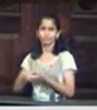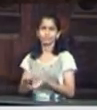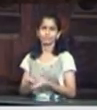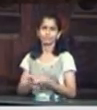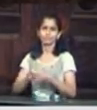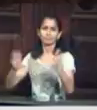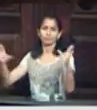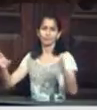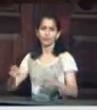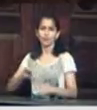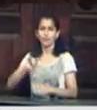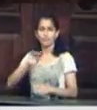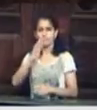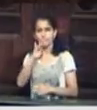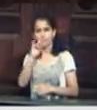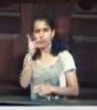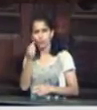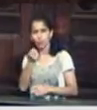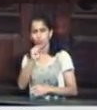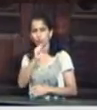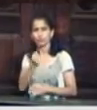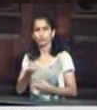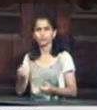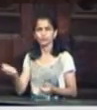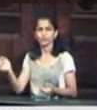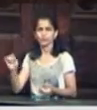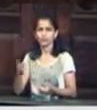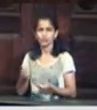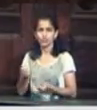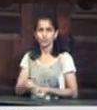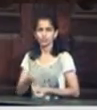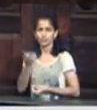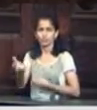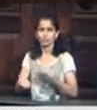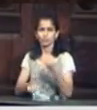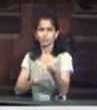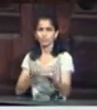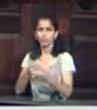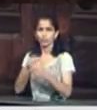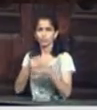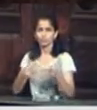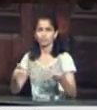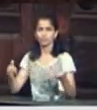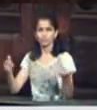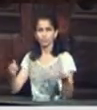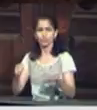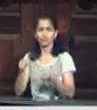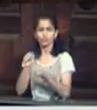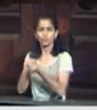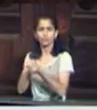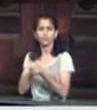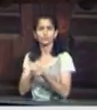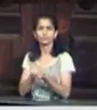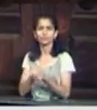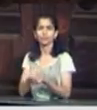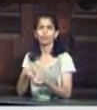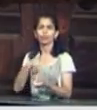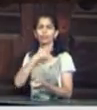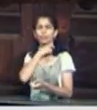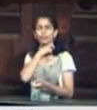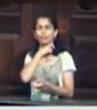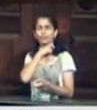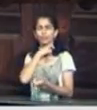de bilhões e bilhões de reais. Foi essa combinação de elementos que levou ao estrangulamento